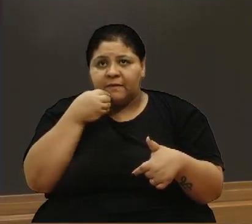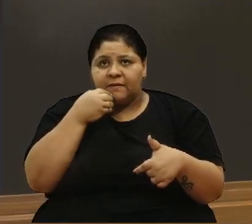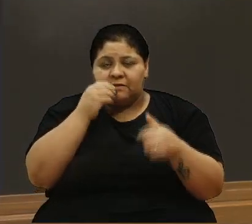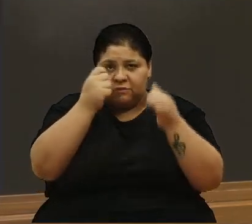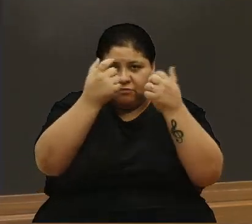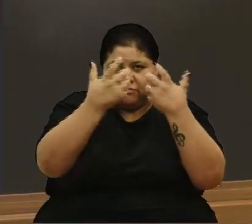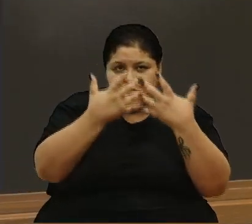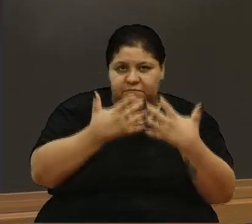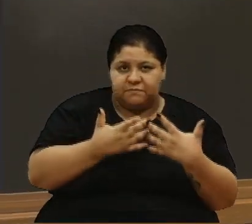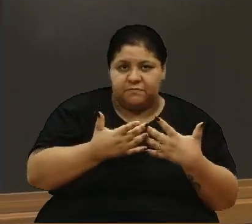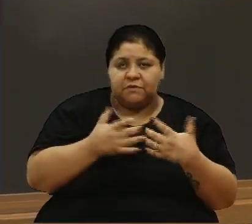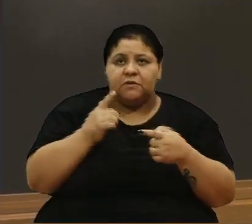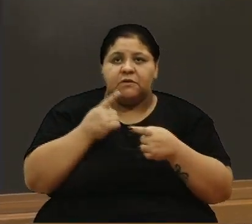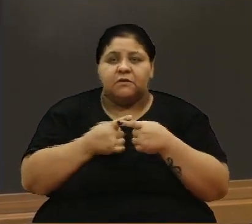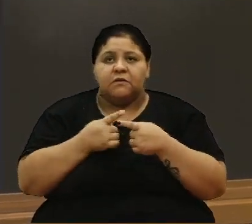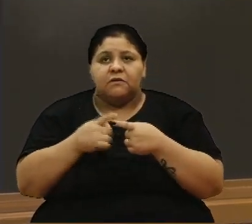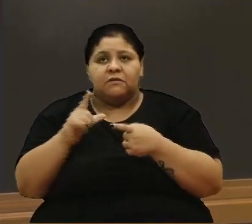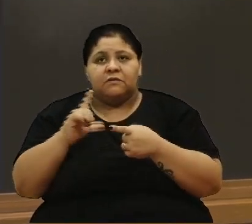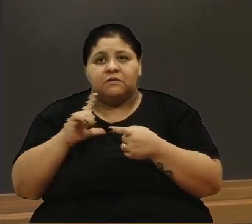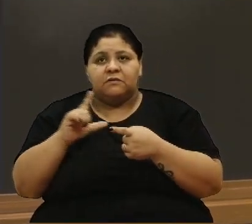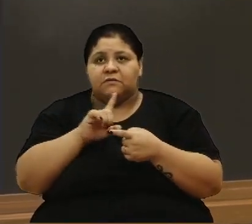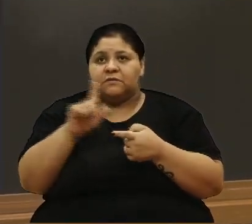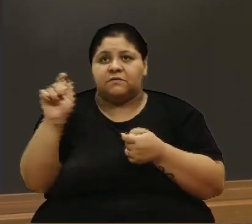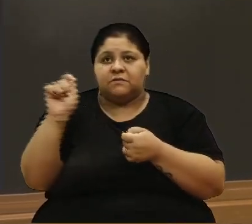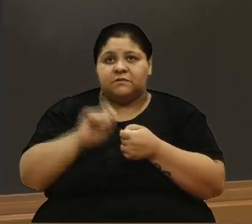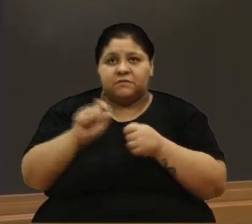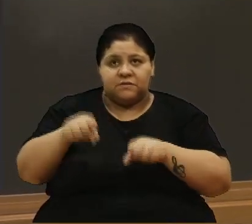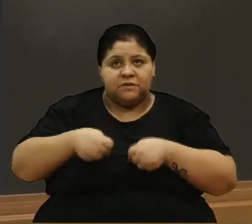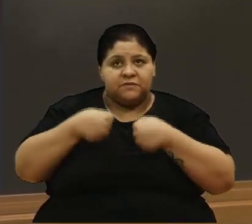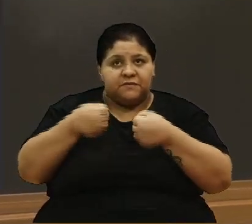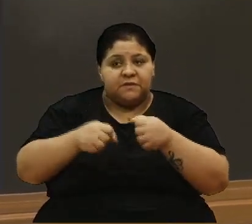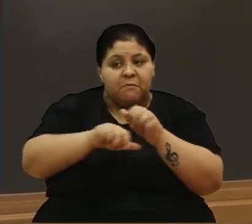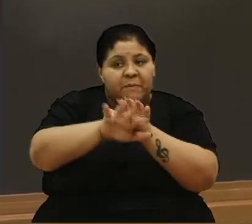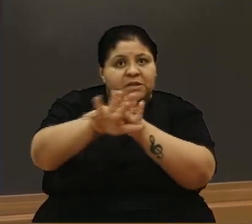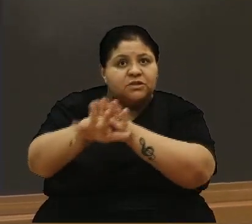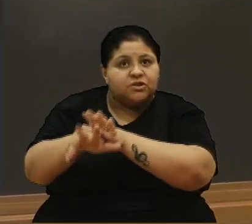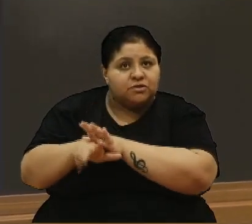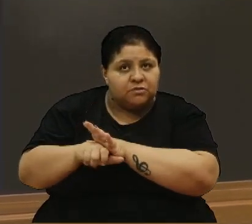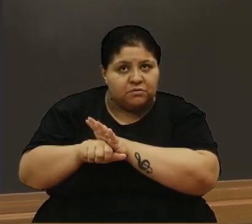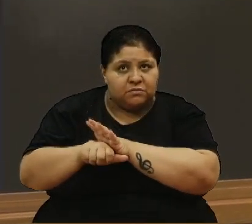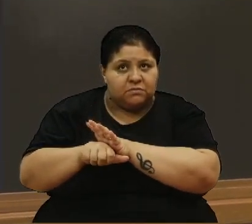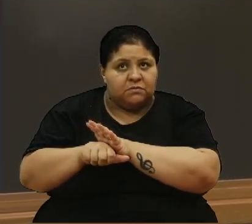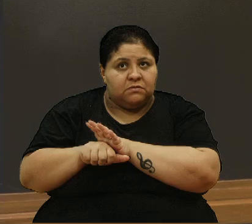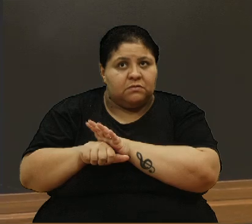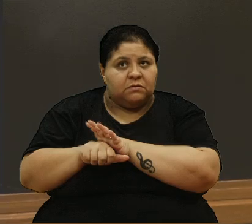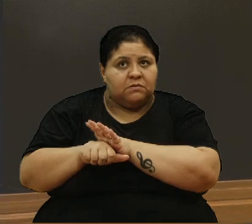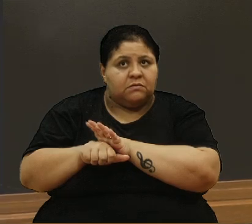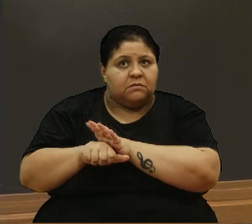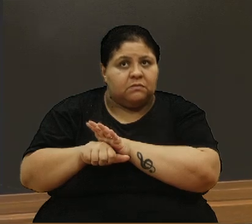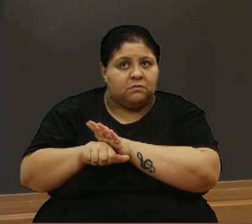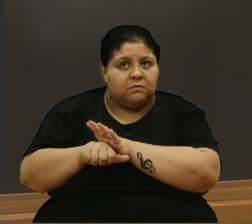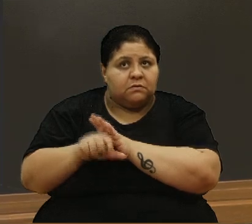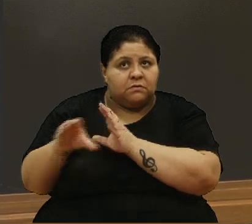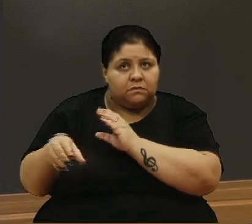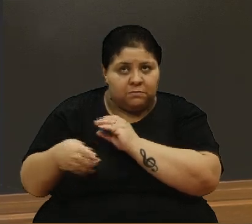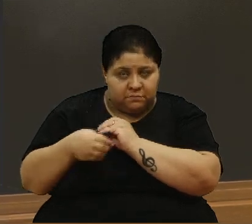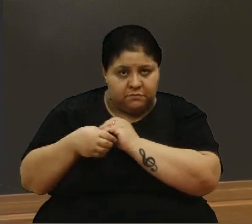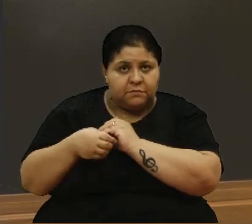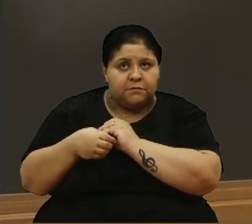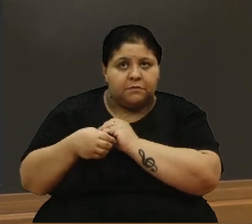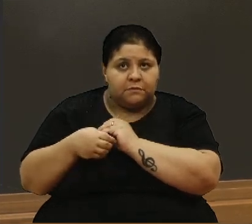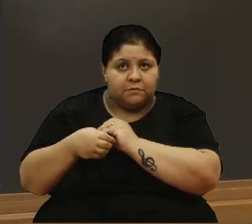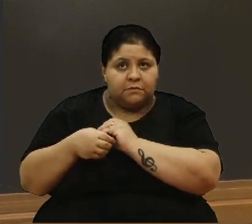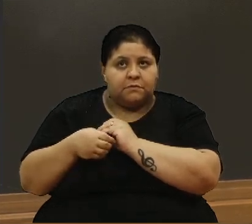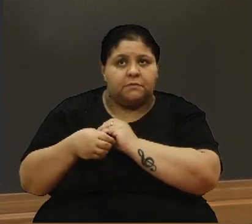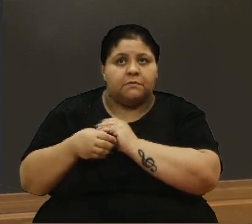retificar, porque se tem uma coisa que eu não faço aqui é defender bandido. Eu acordo... Uma parte. De imediato, para